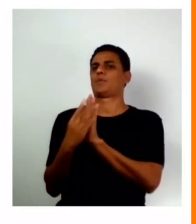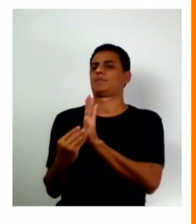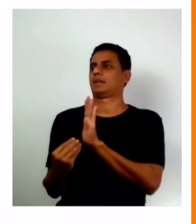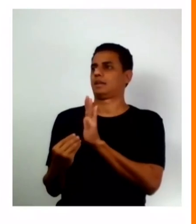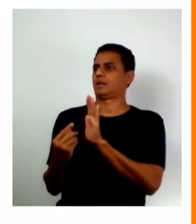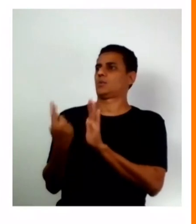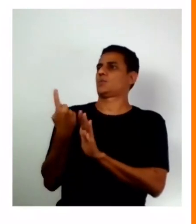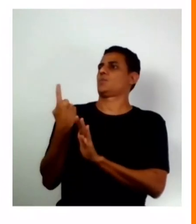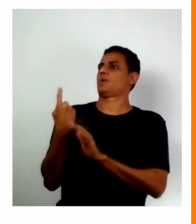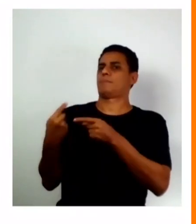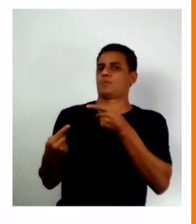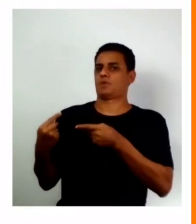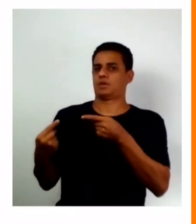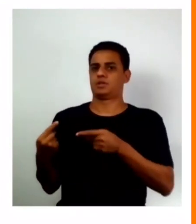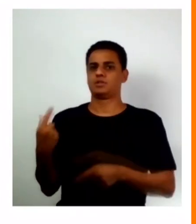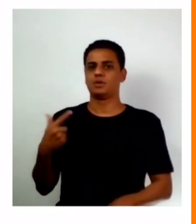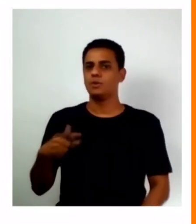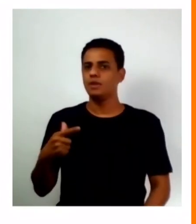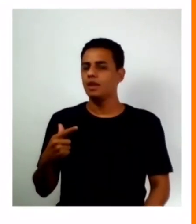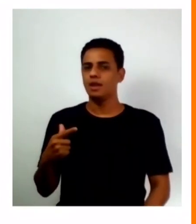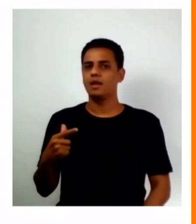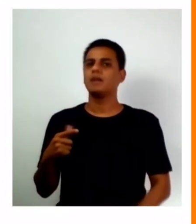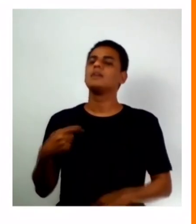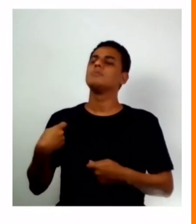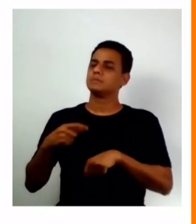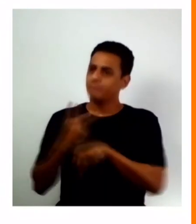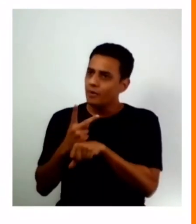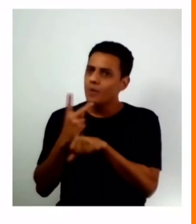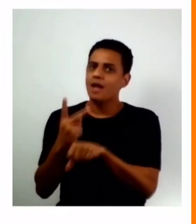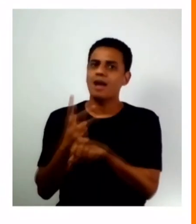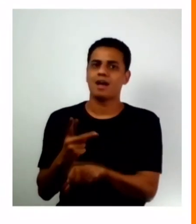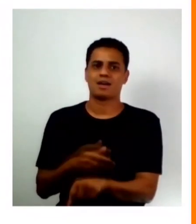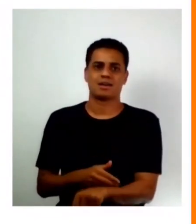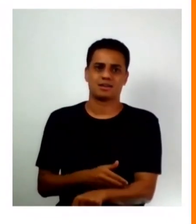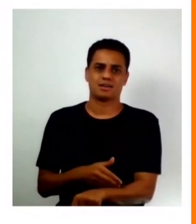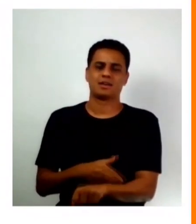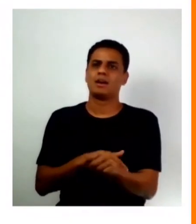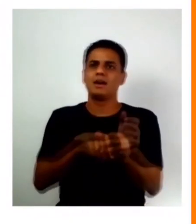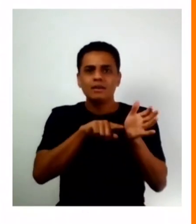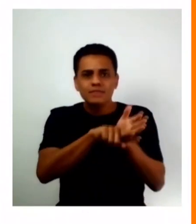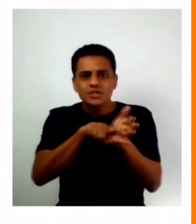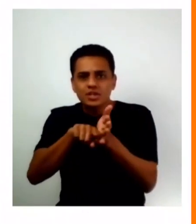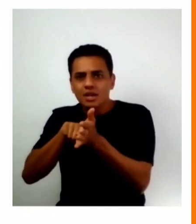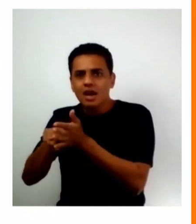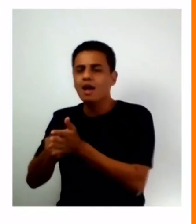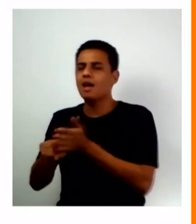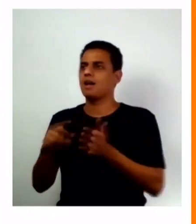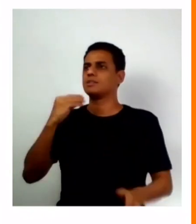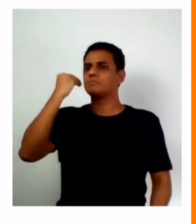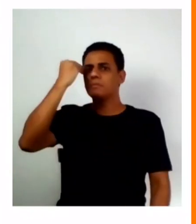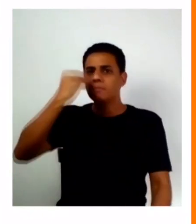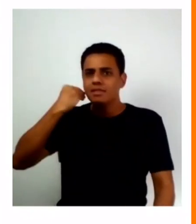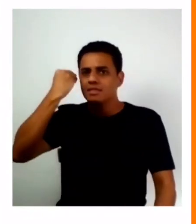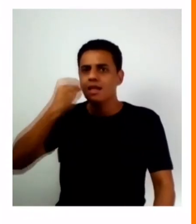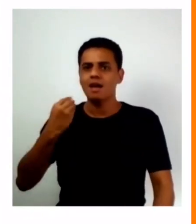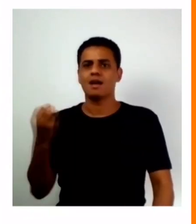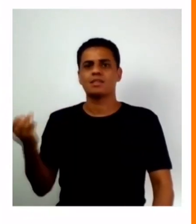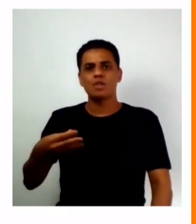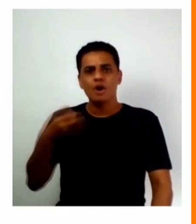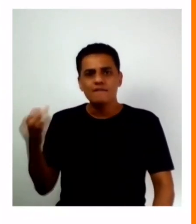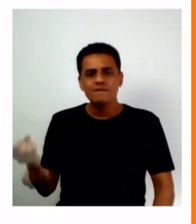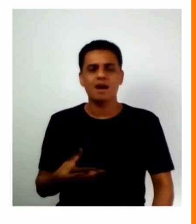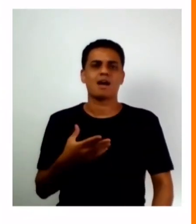buscar, ser curiosos, investigar, experimentar, inovar, para buscar